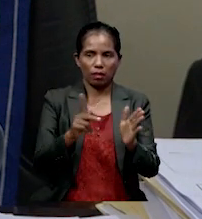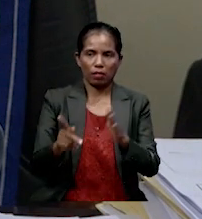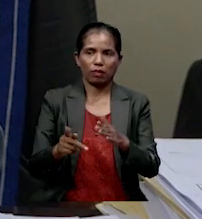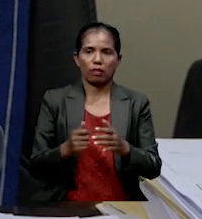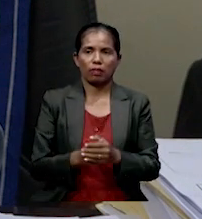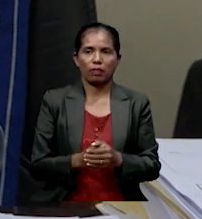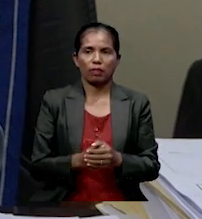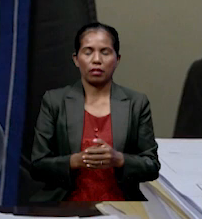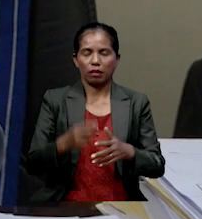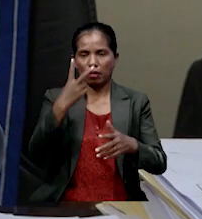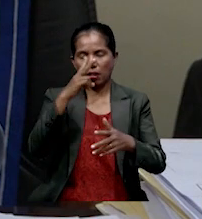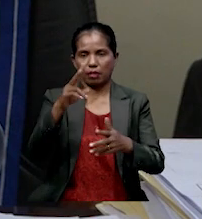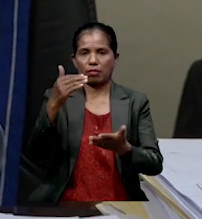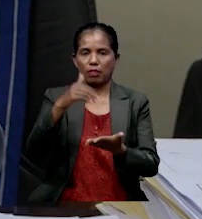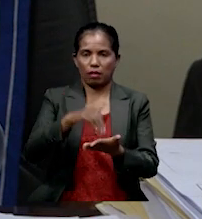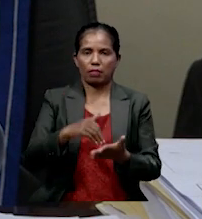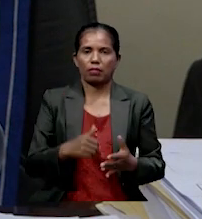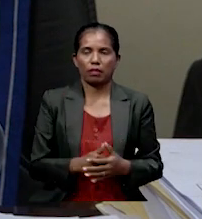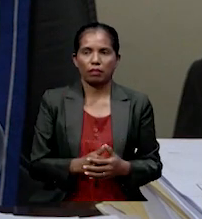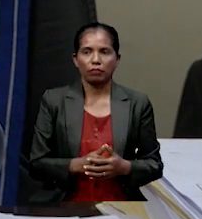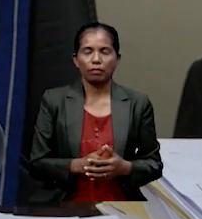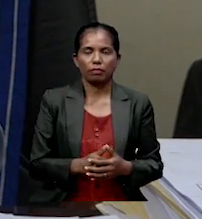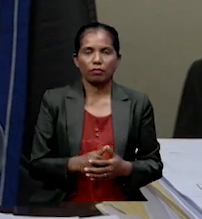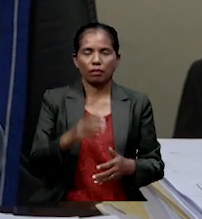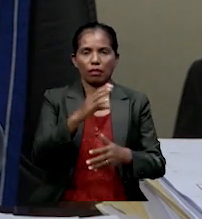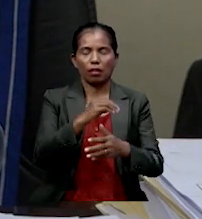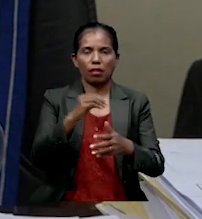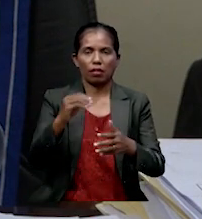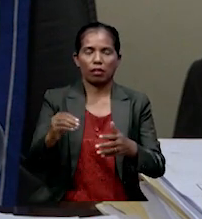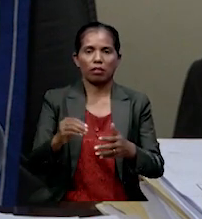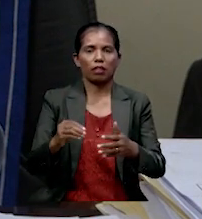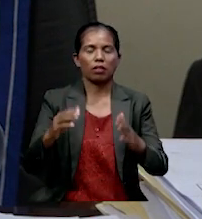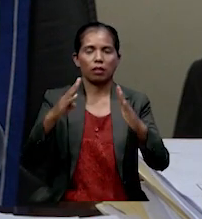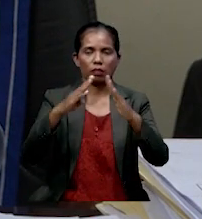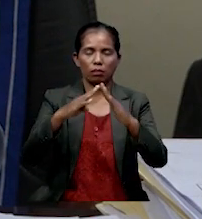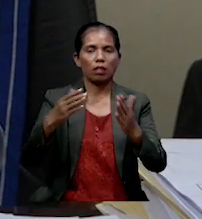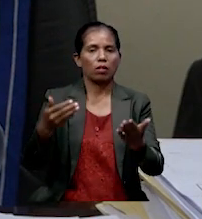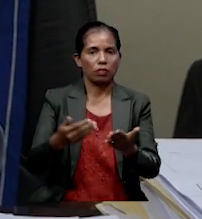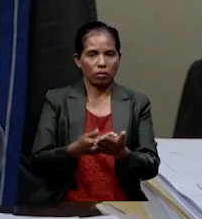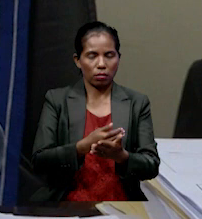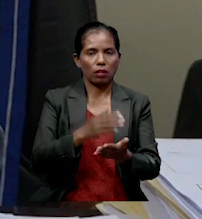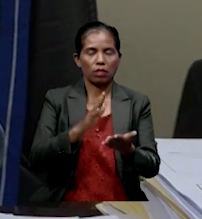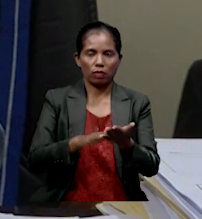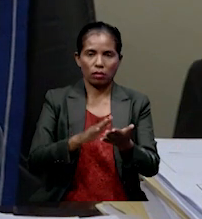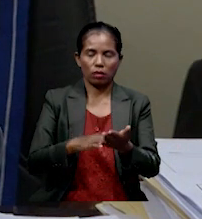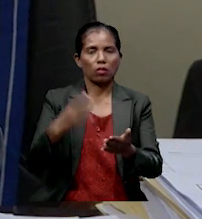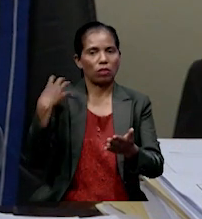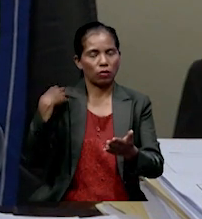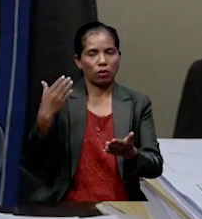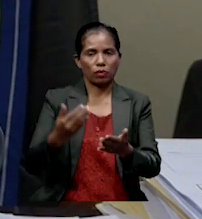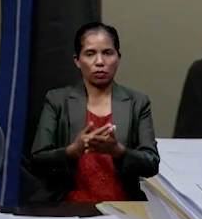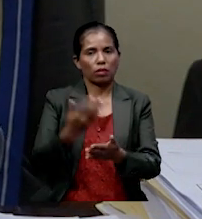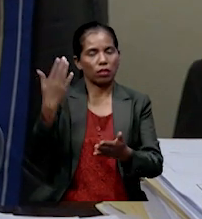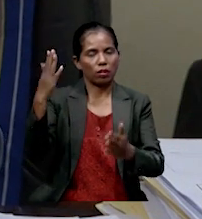a Tubal fale construção fom, a escola Sernambe precisa estar na construção fom, edifício fom e a escola